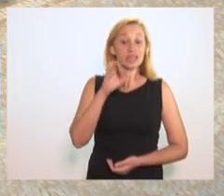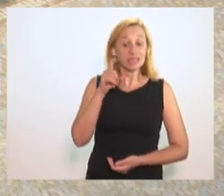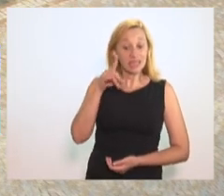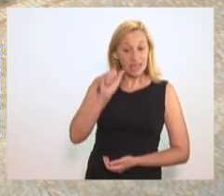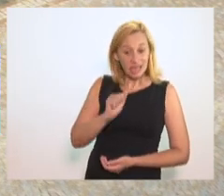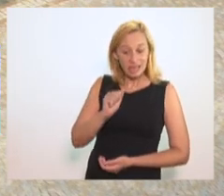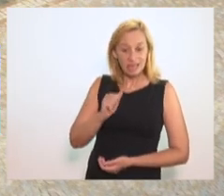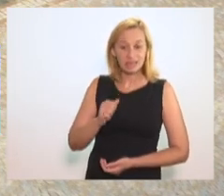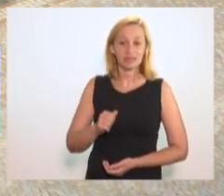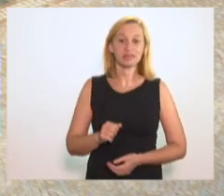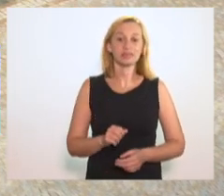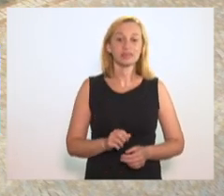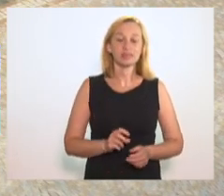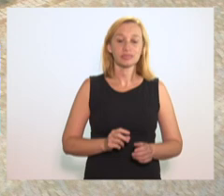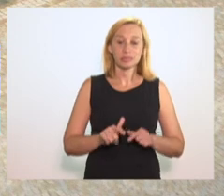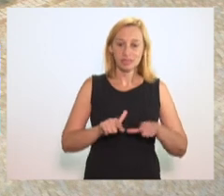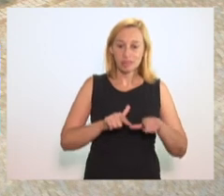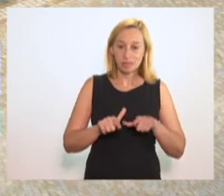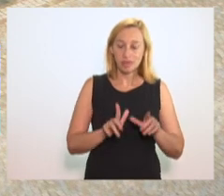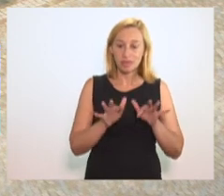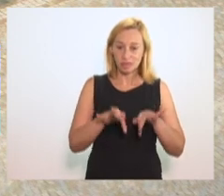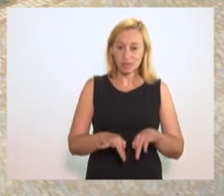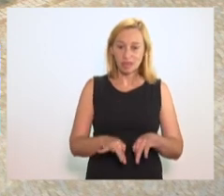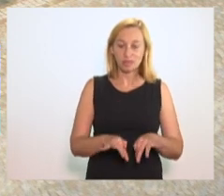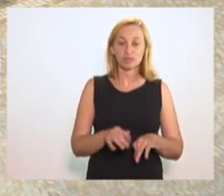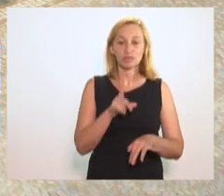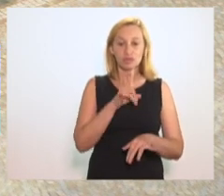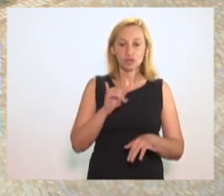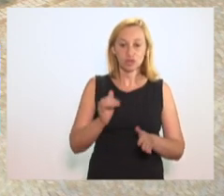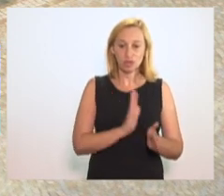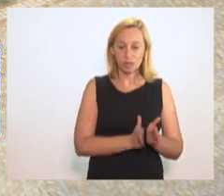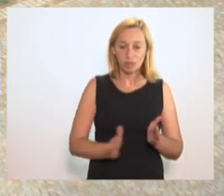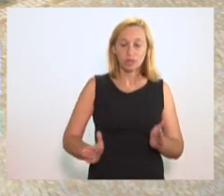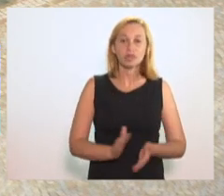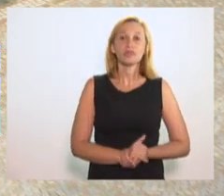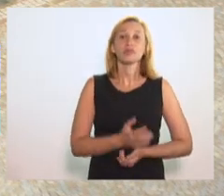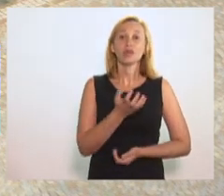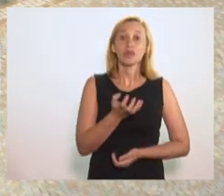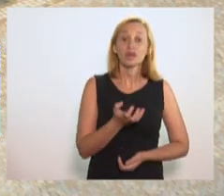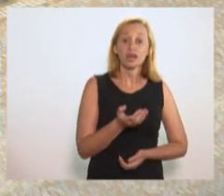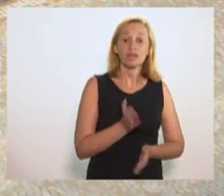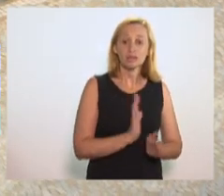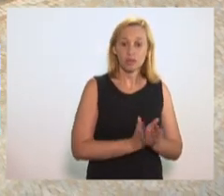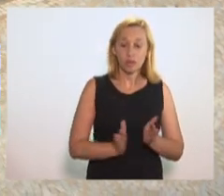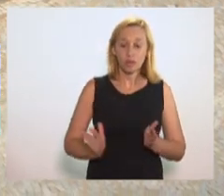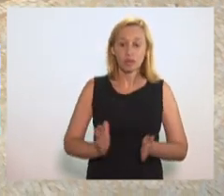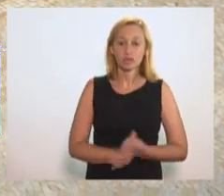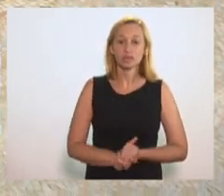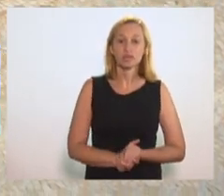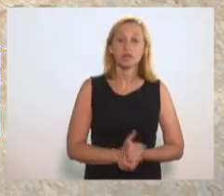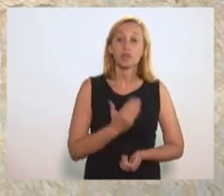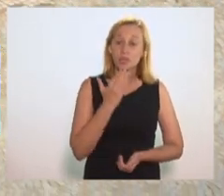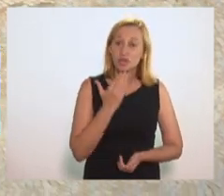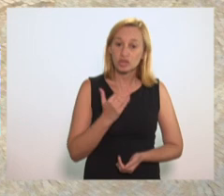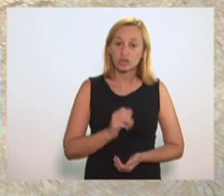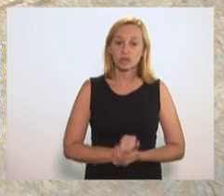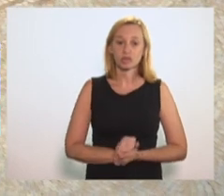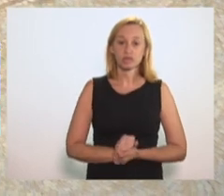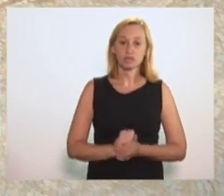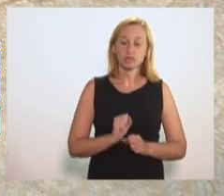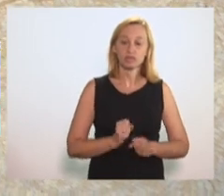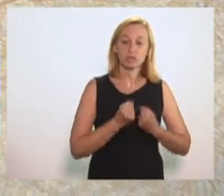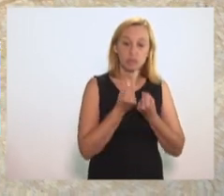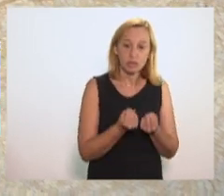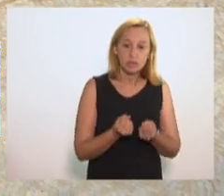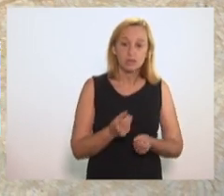presidindo aqui ainda esse final de ordem do dia eu quero fazer uma questão de ordem reforçando a menção feita